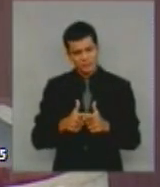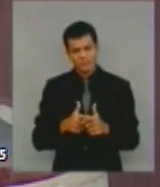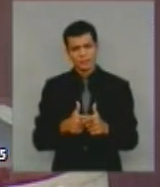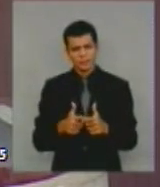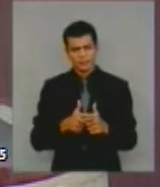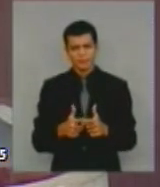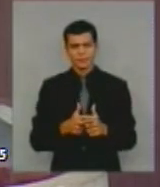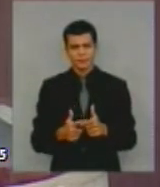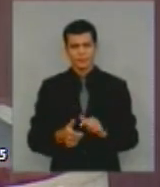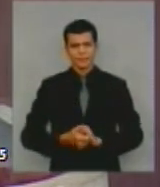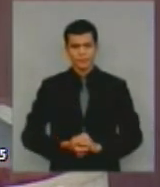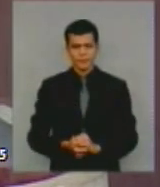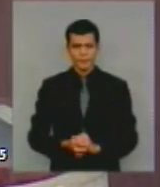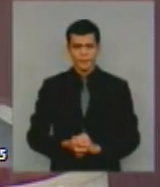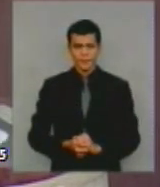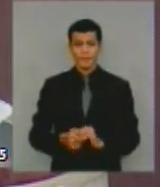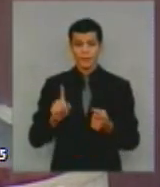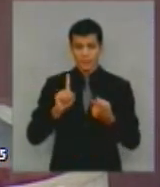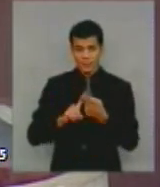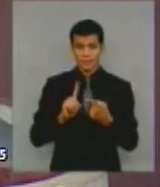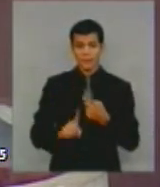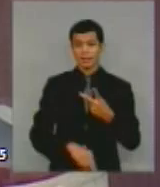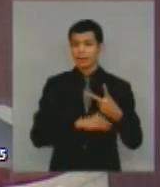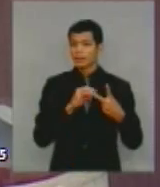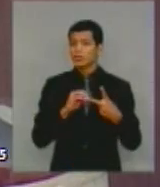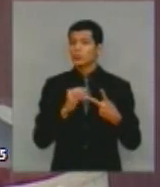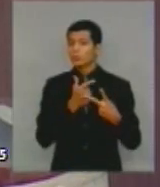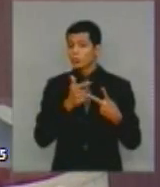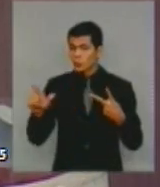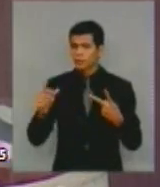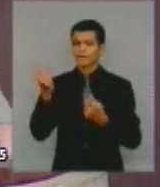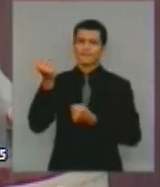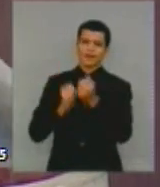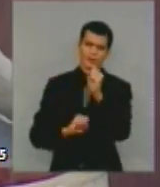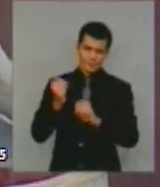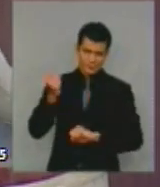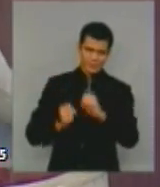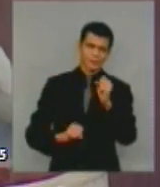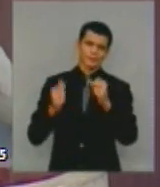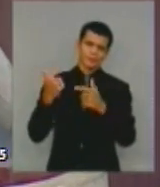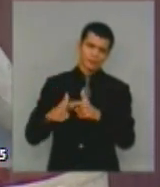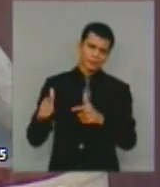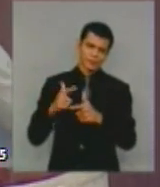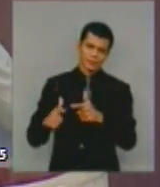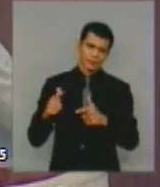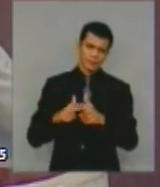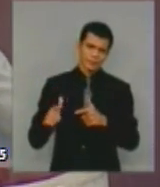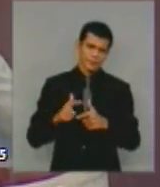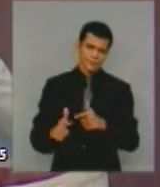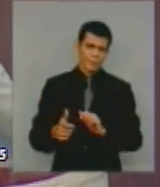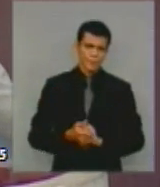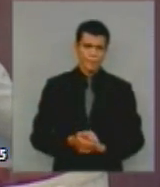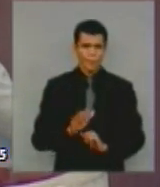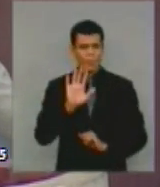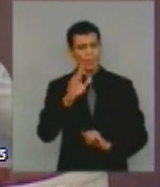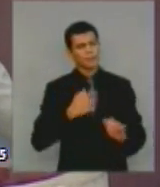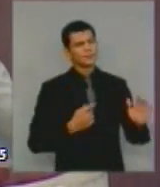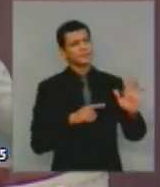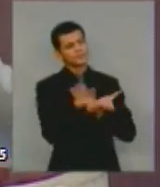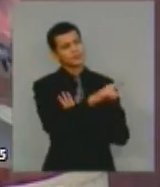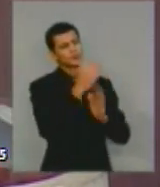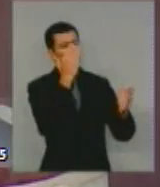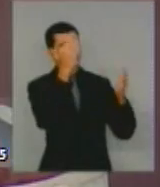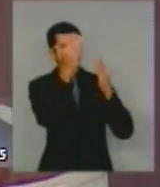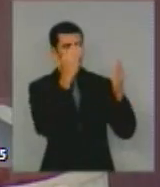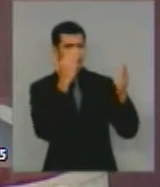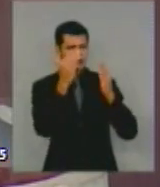seja a da questão da indústria. Deputado, o senhor deixava tirar só uma dúvida que eu acho que... Pois não, deputado.